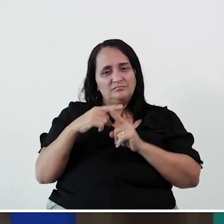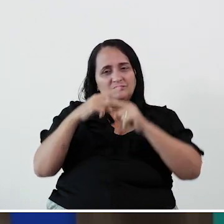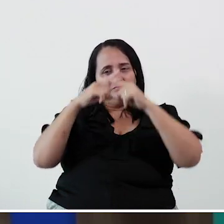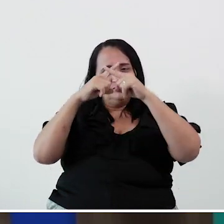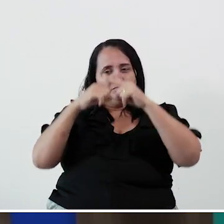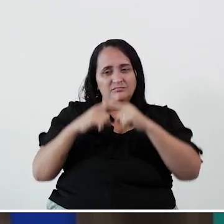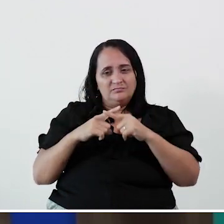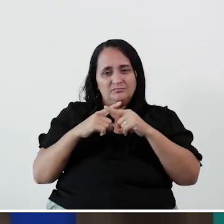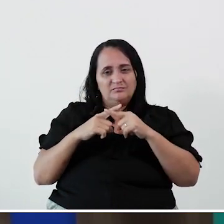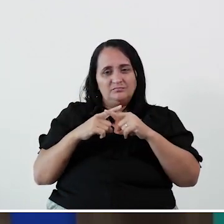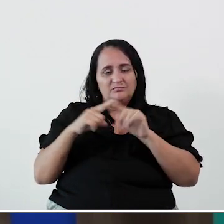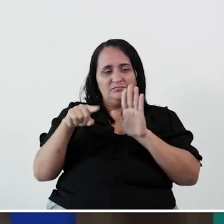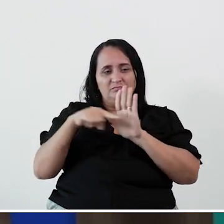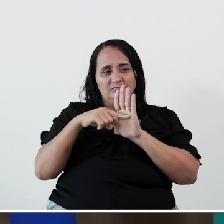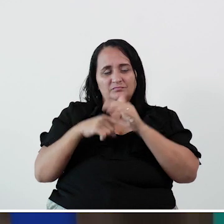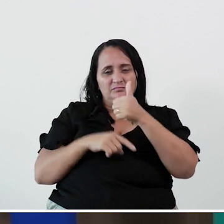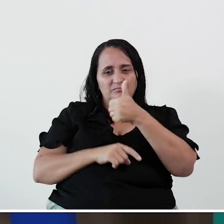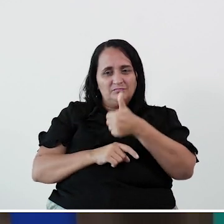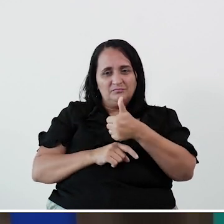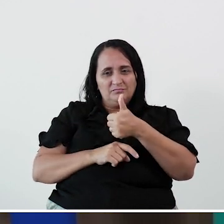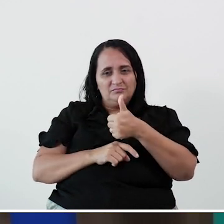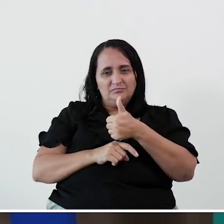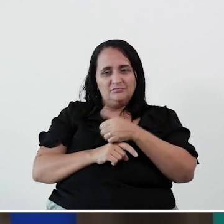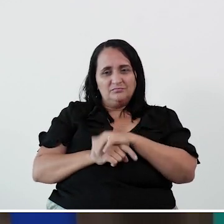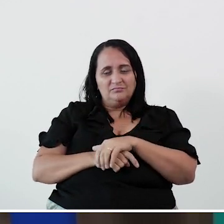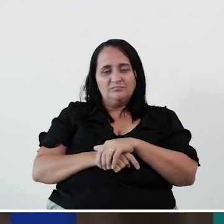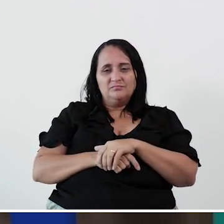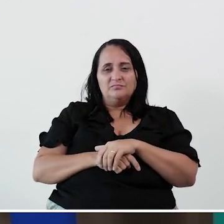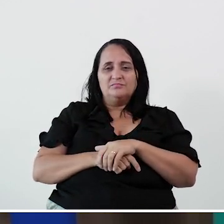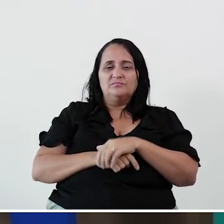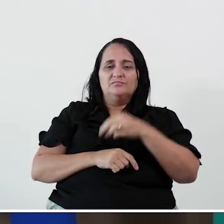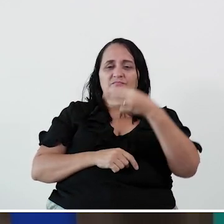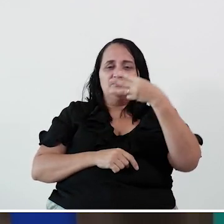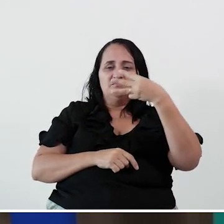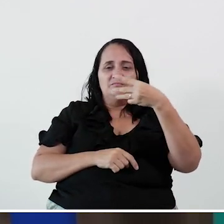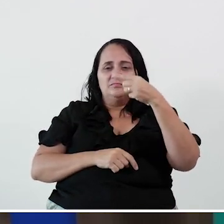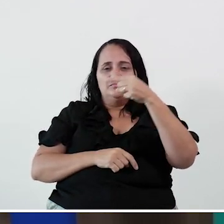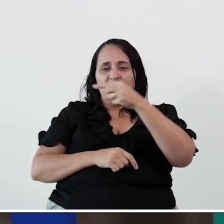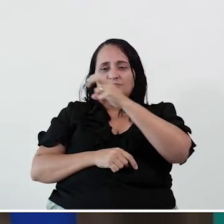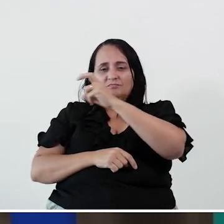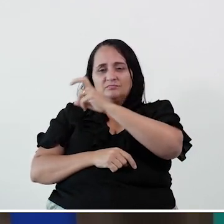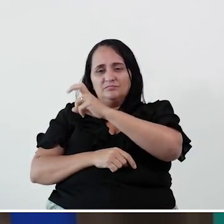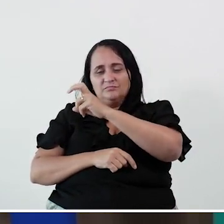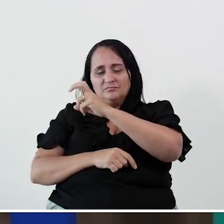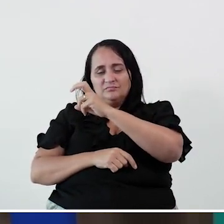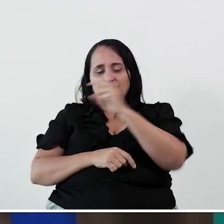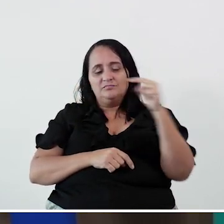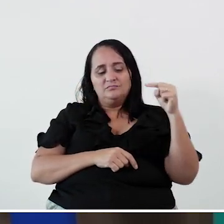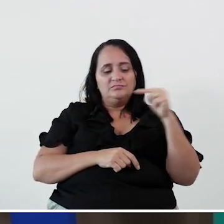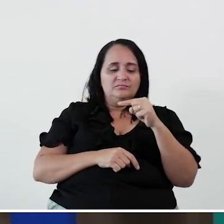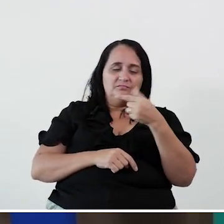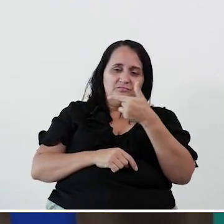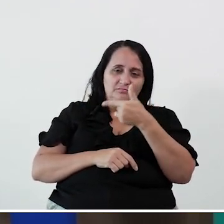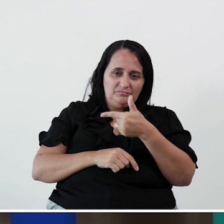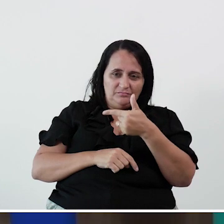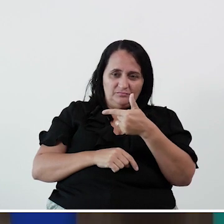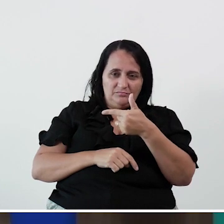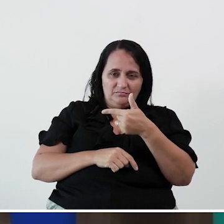por menos 1. Então, vem comigo recapitulando. 3 menos 5, menos